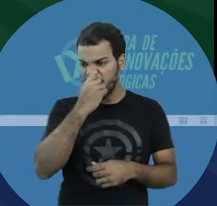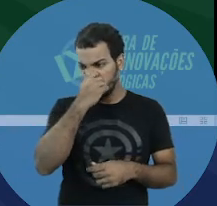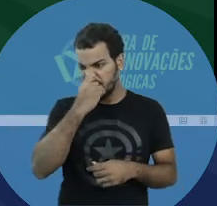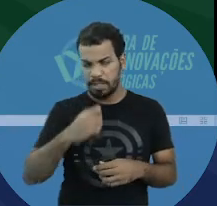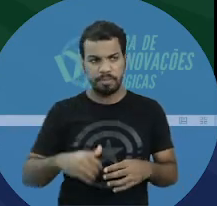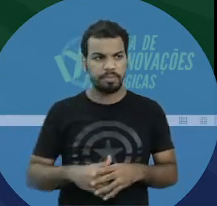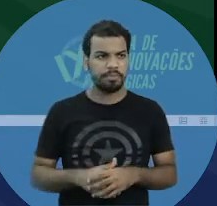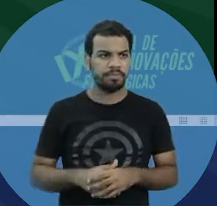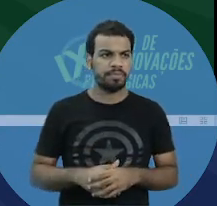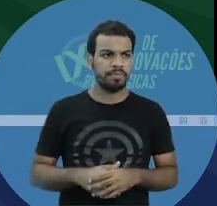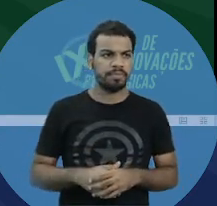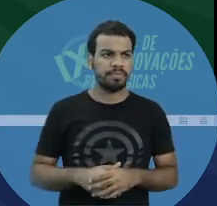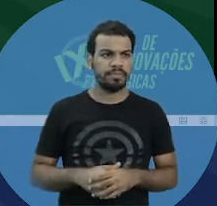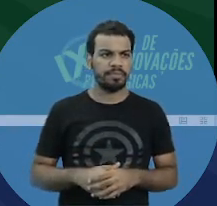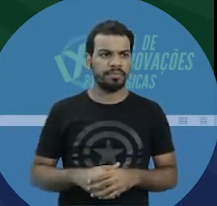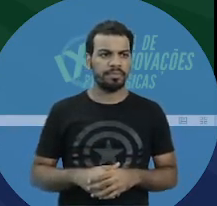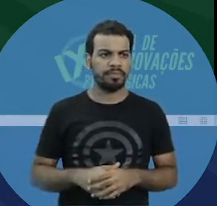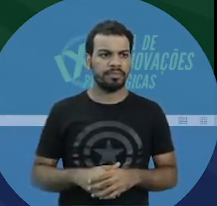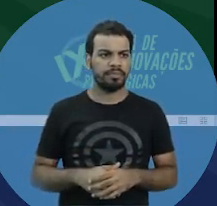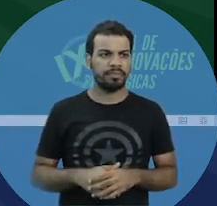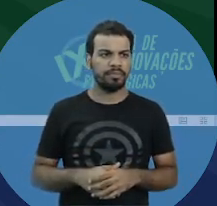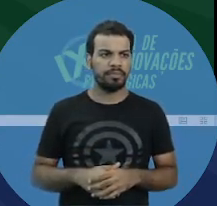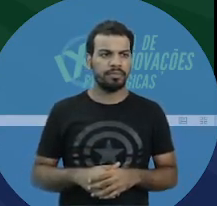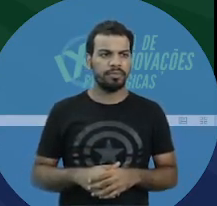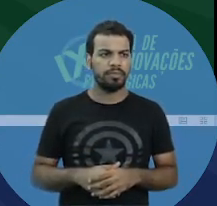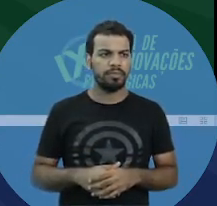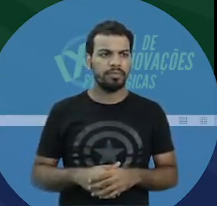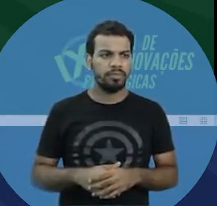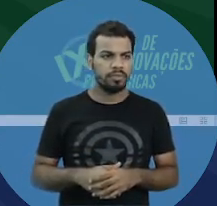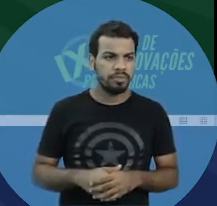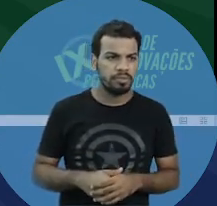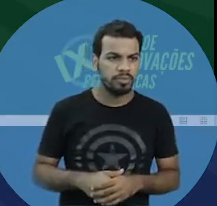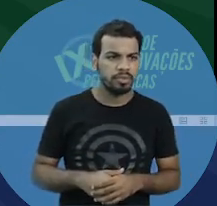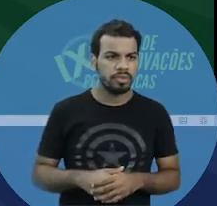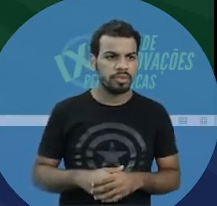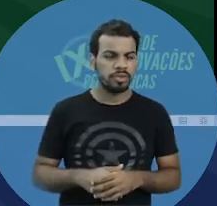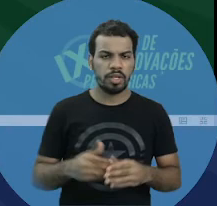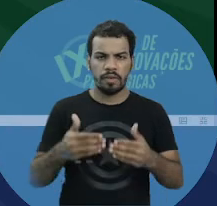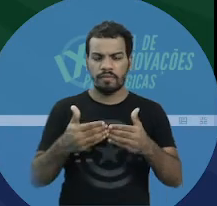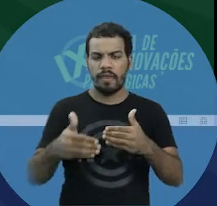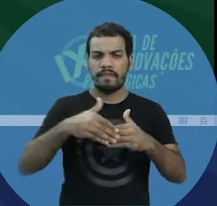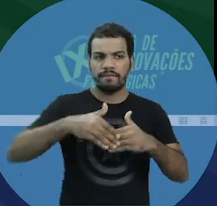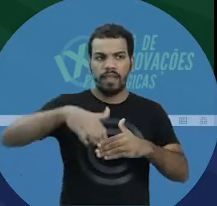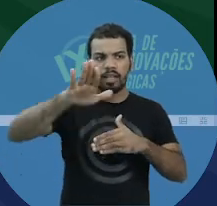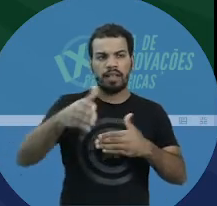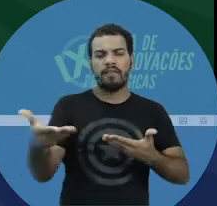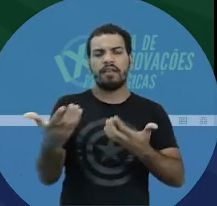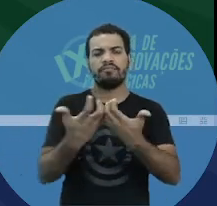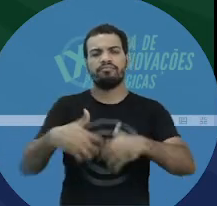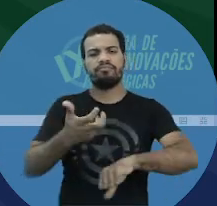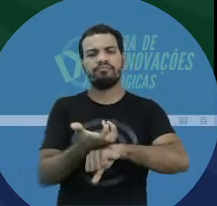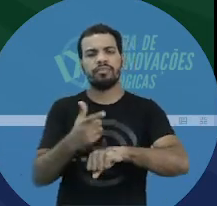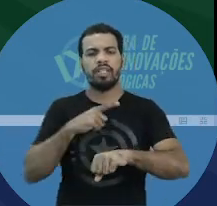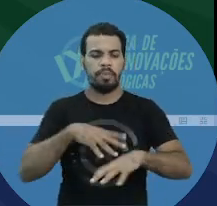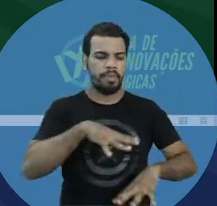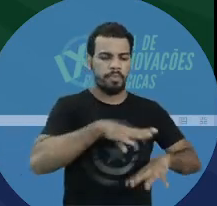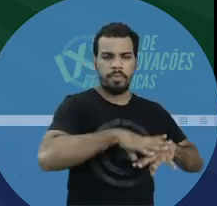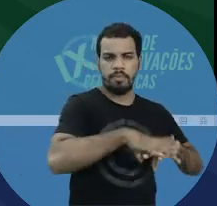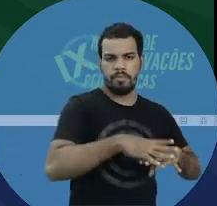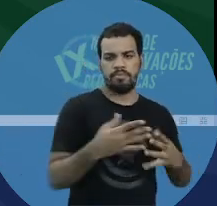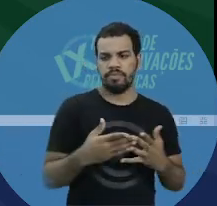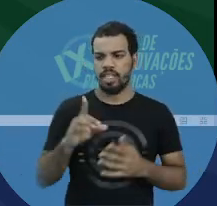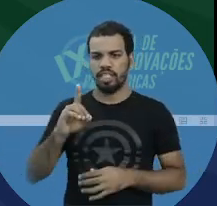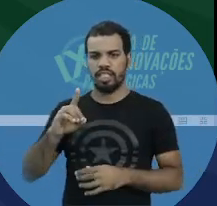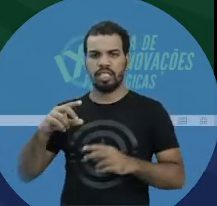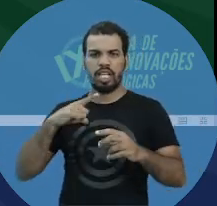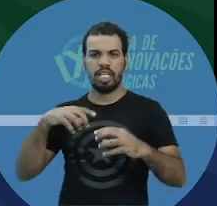Esse processo ele vai além, porque ele faz também a interdisciplinaridade com outras áreas, a área da matemática, a área digital,